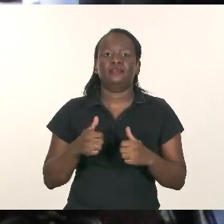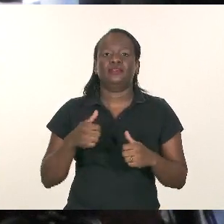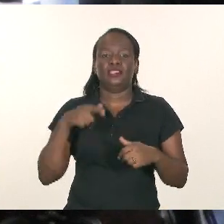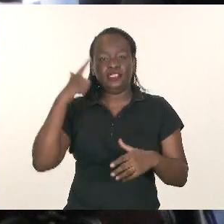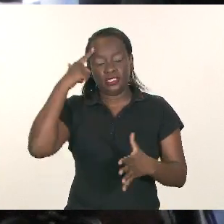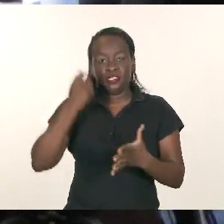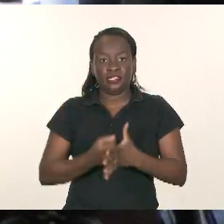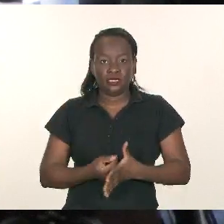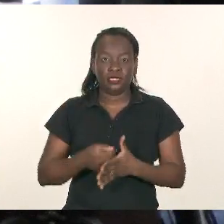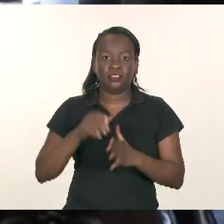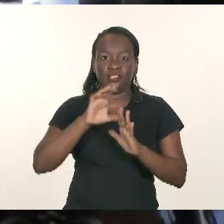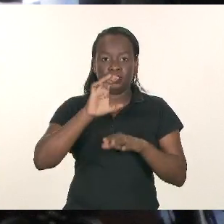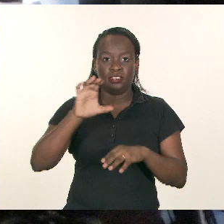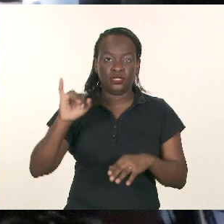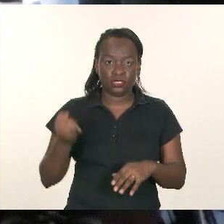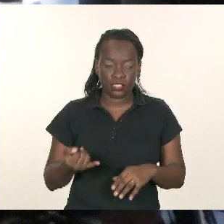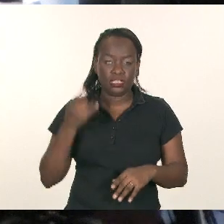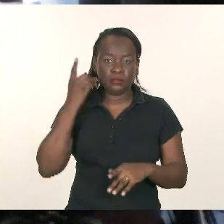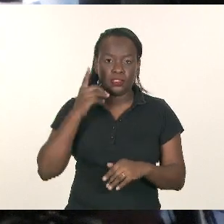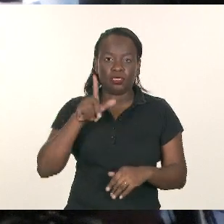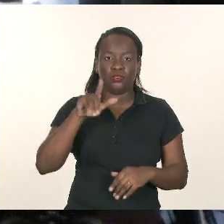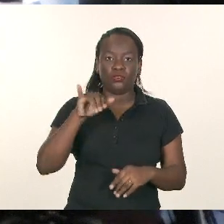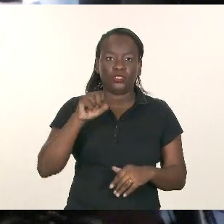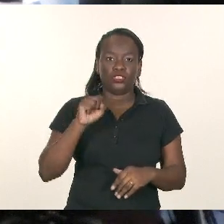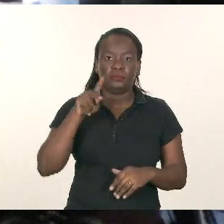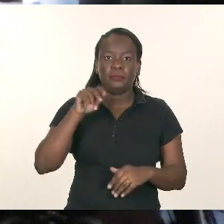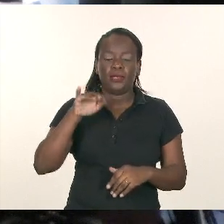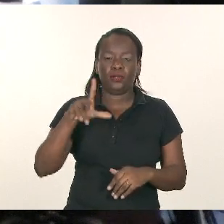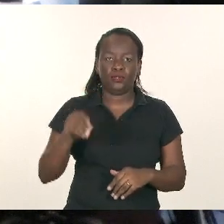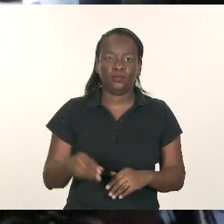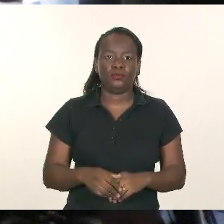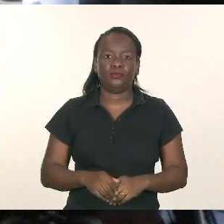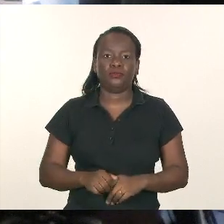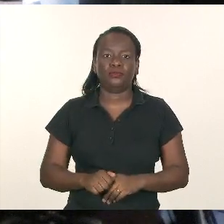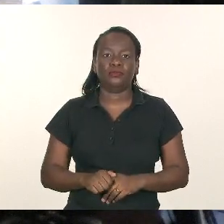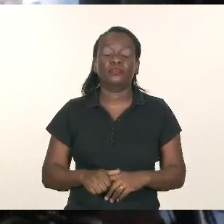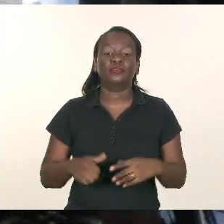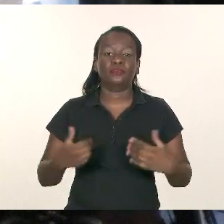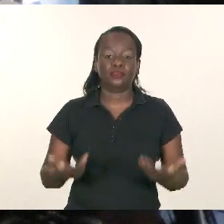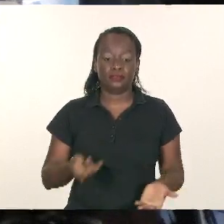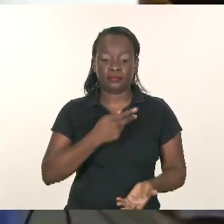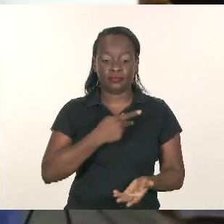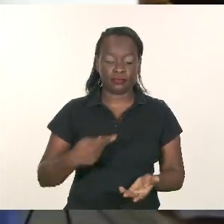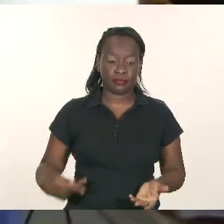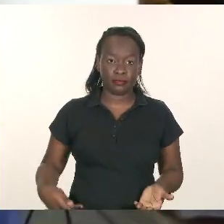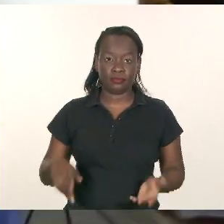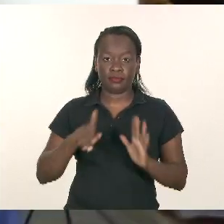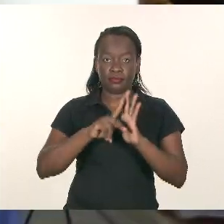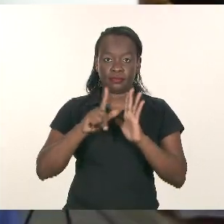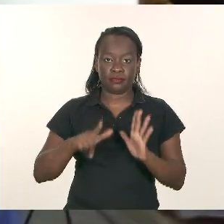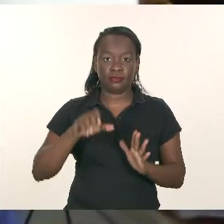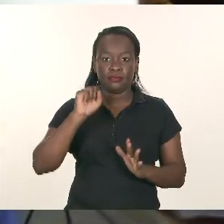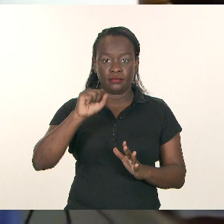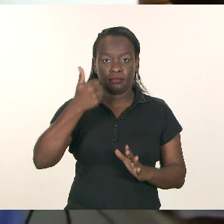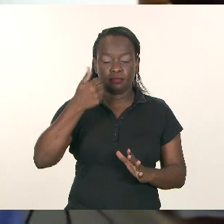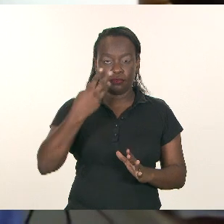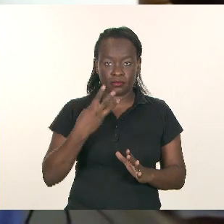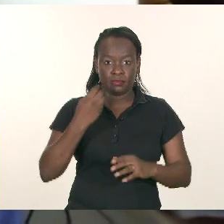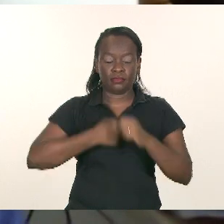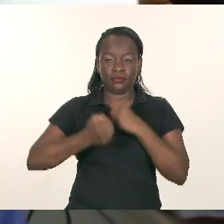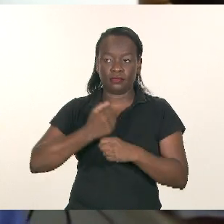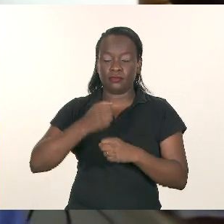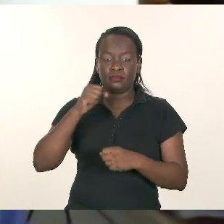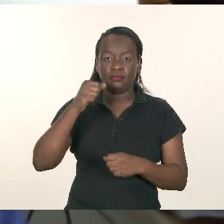pela Comissão de Constituição, Justiça, deputado Luiz Paulo. Senhor presidente, o PL 813 de